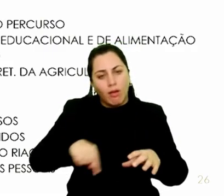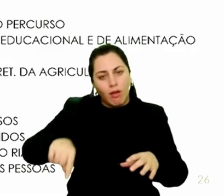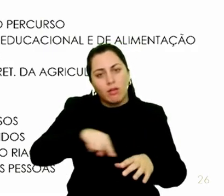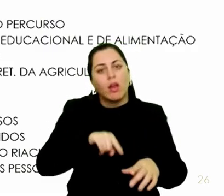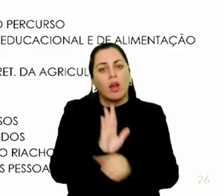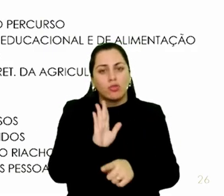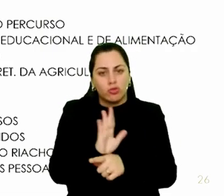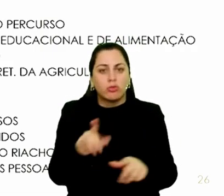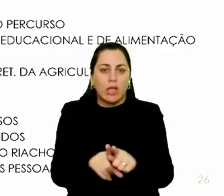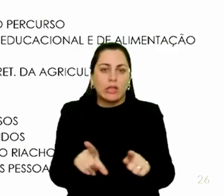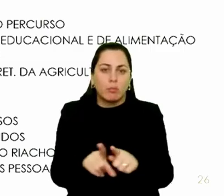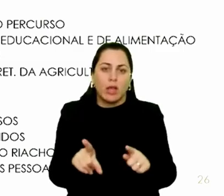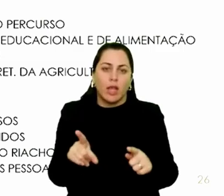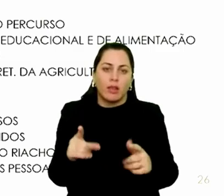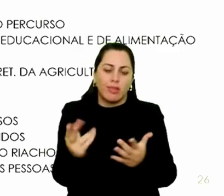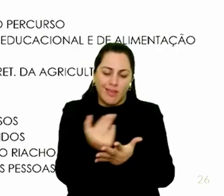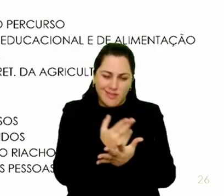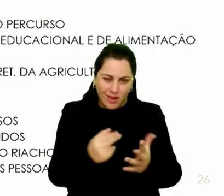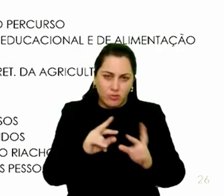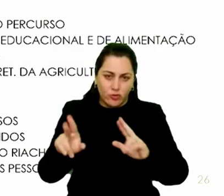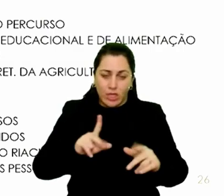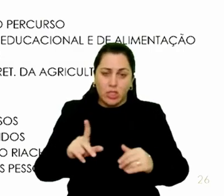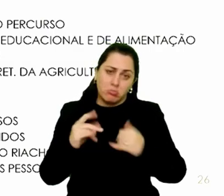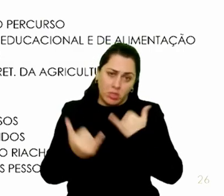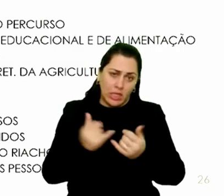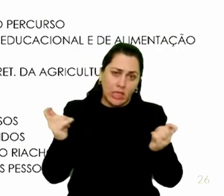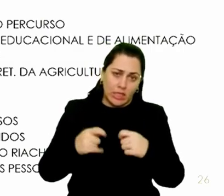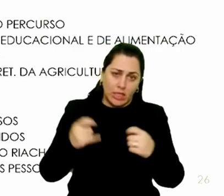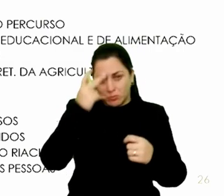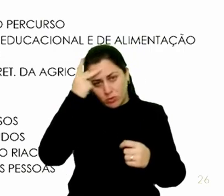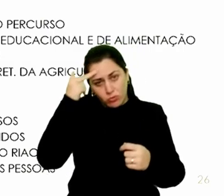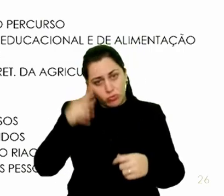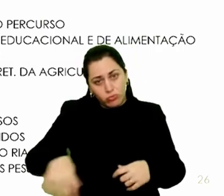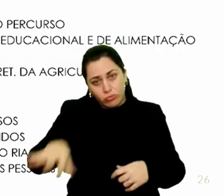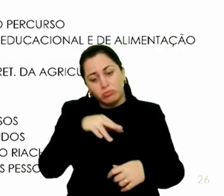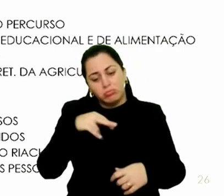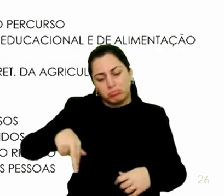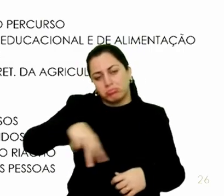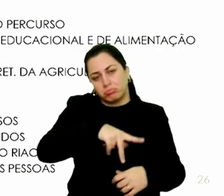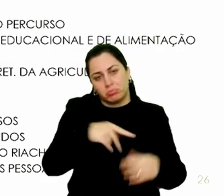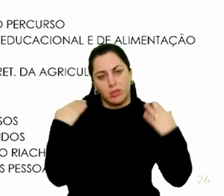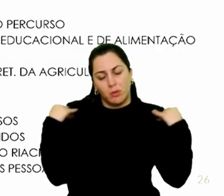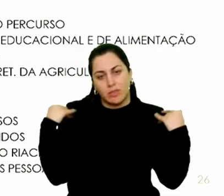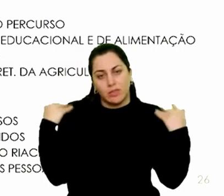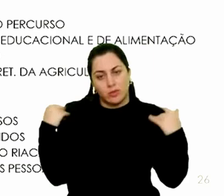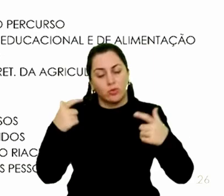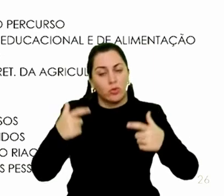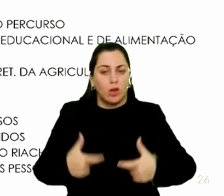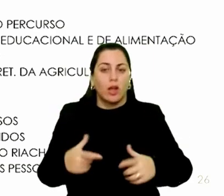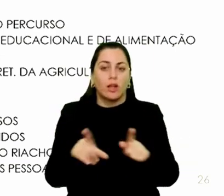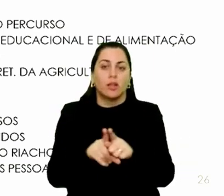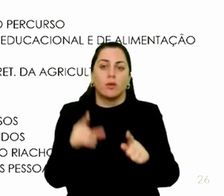um atrativo, mais uma brincadeira que dá para ser feita com as pessoas que estão ali passeando, contemplando,